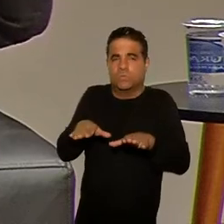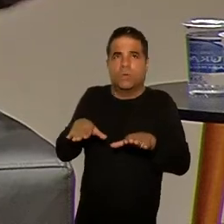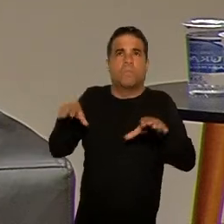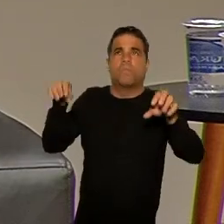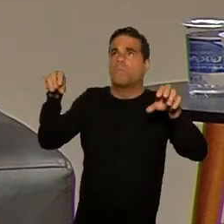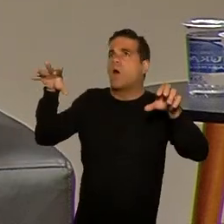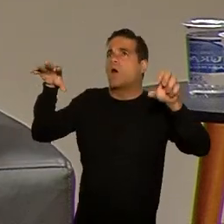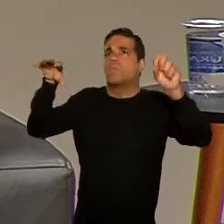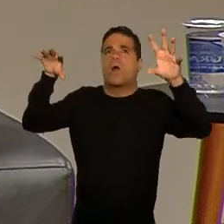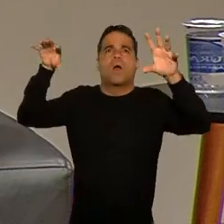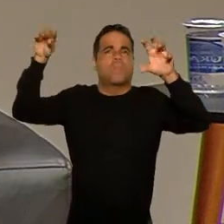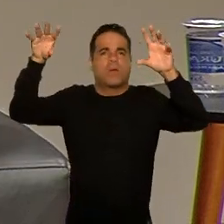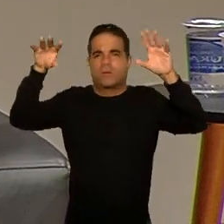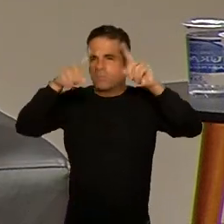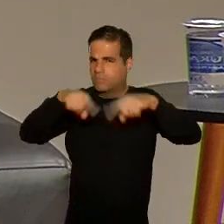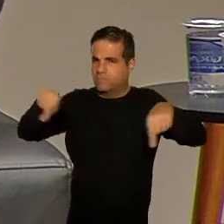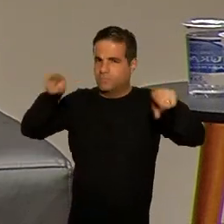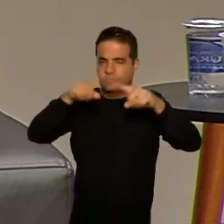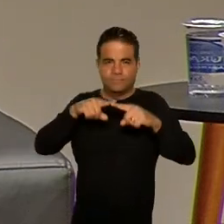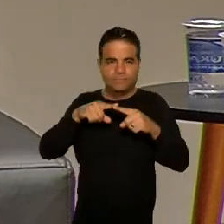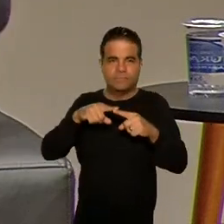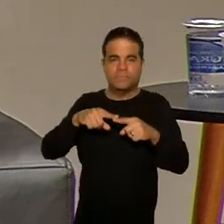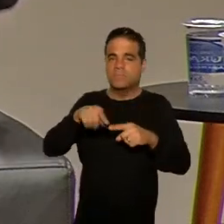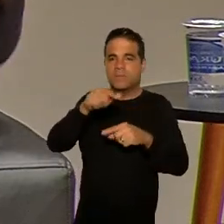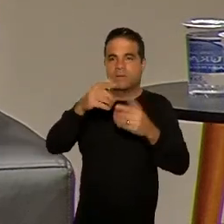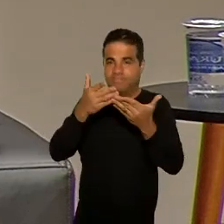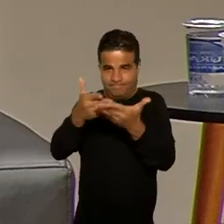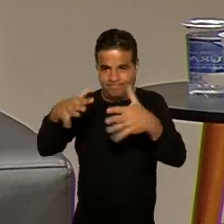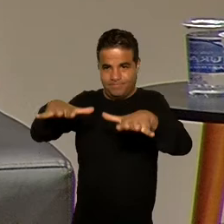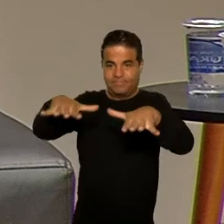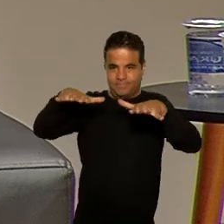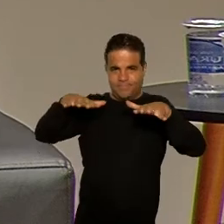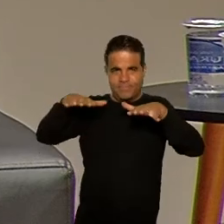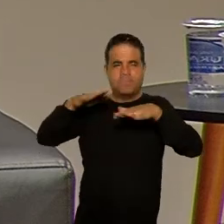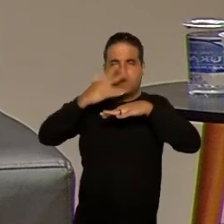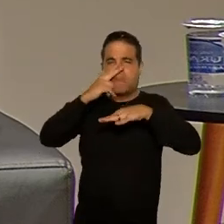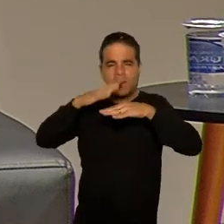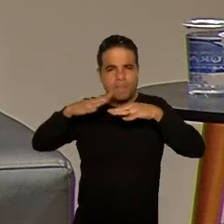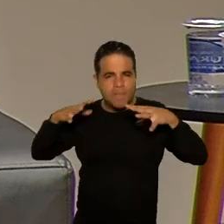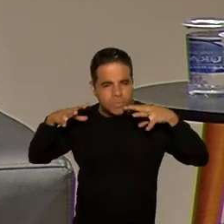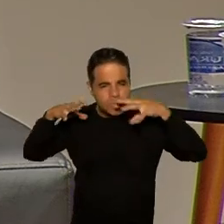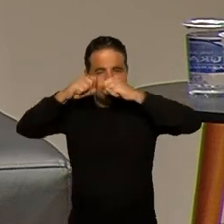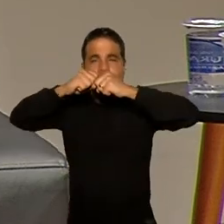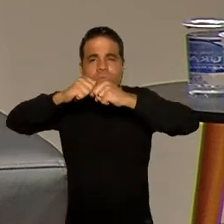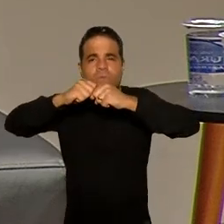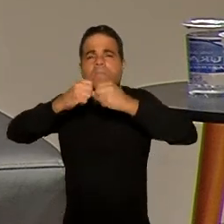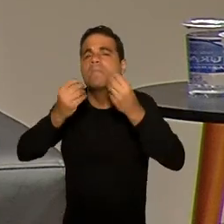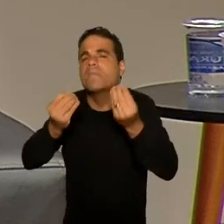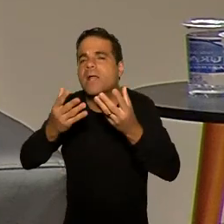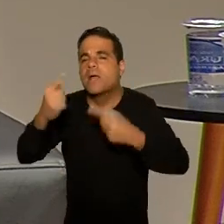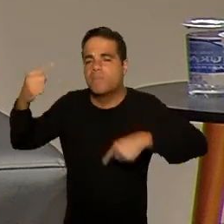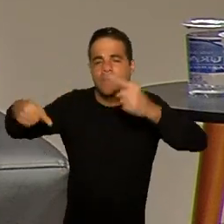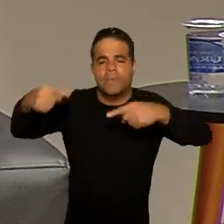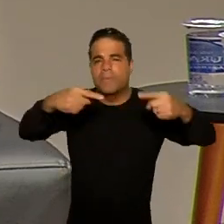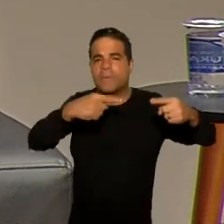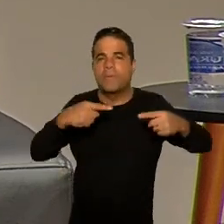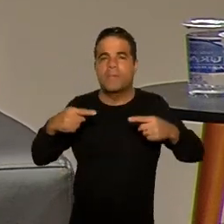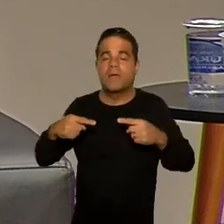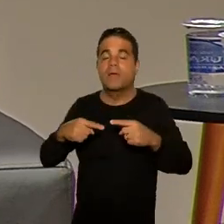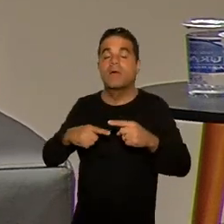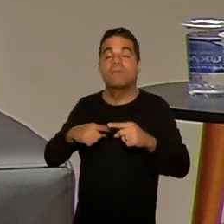os holofotes mas está nessa parte que é menos iluminada desse ambiente para um debate incluindo